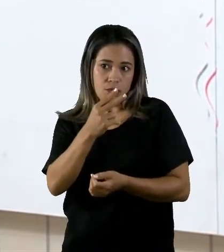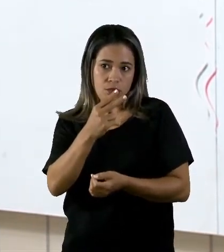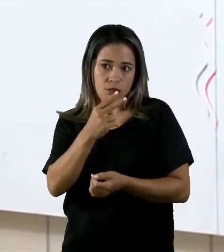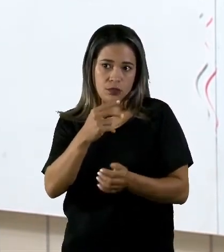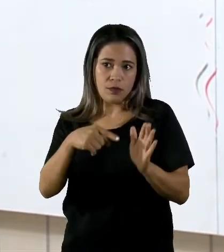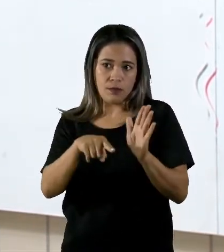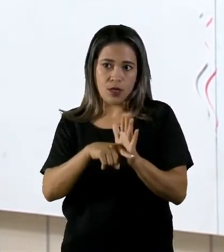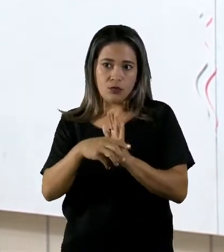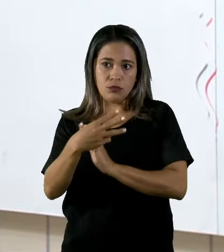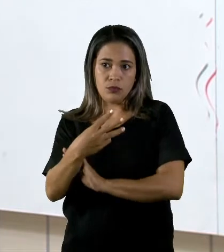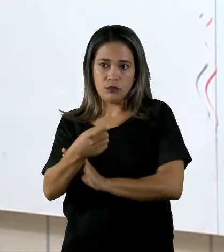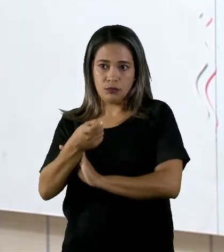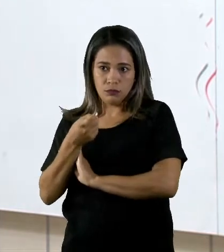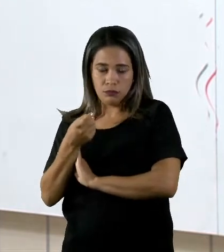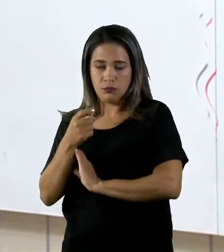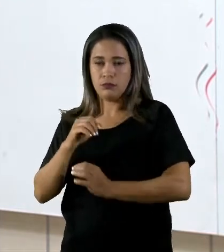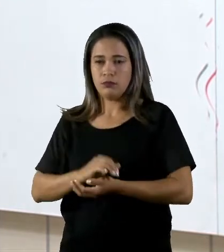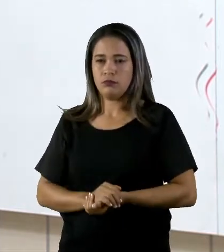apenas 3.